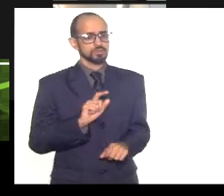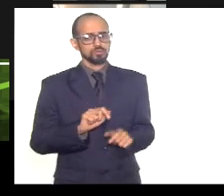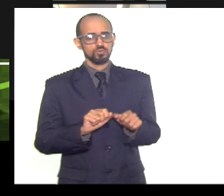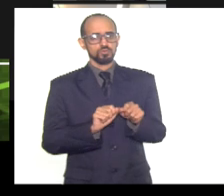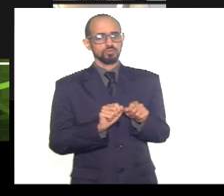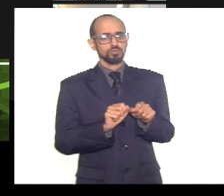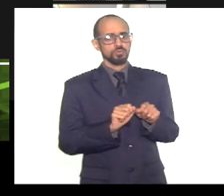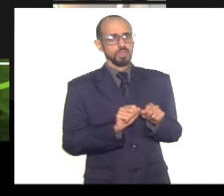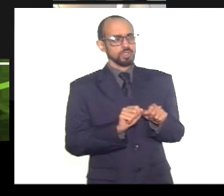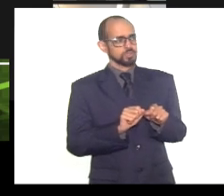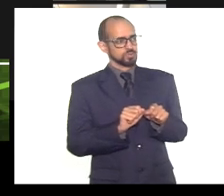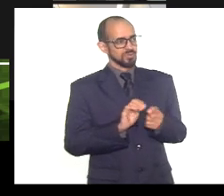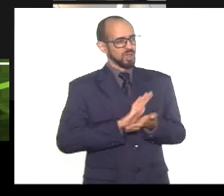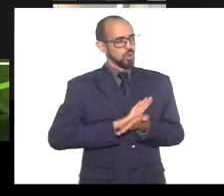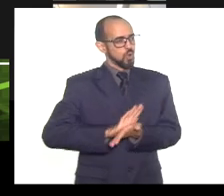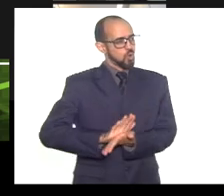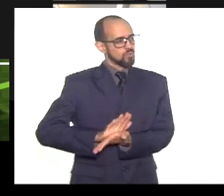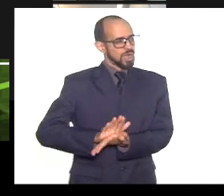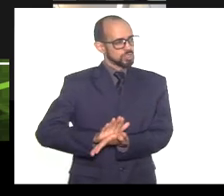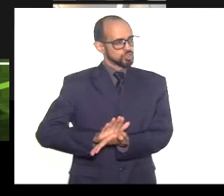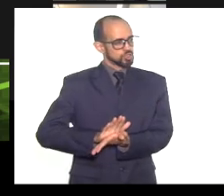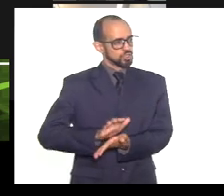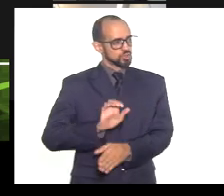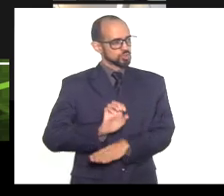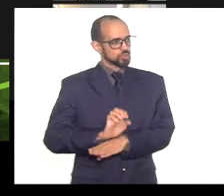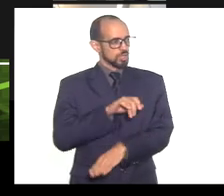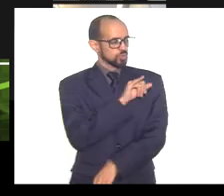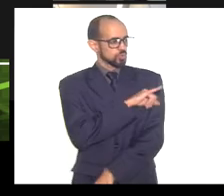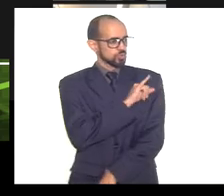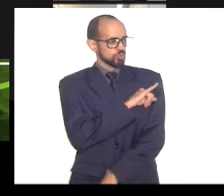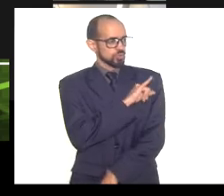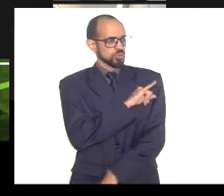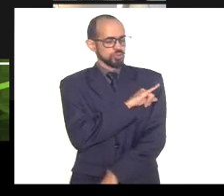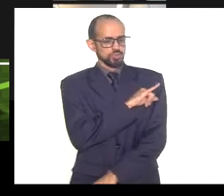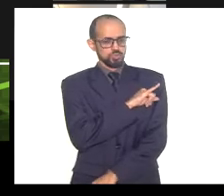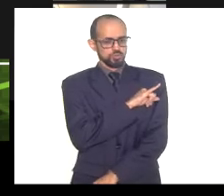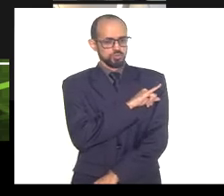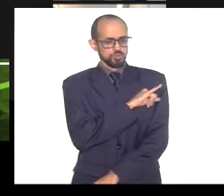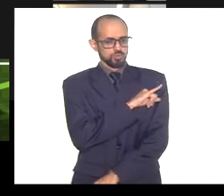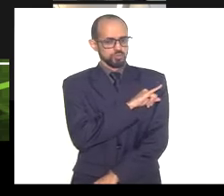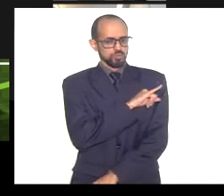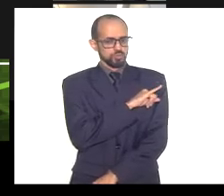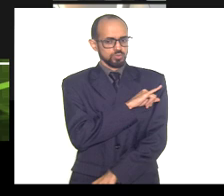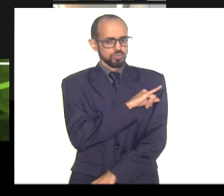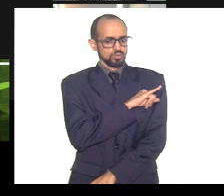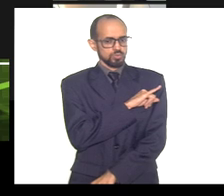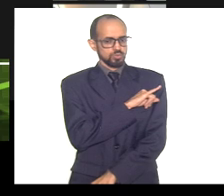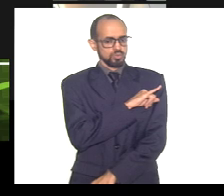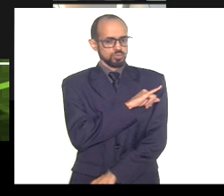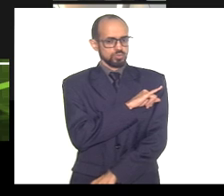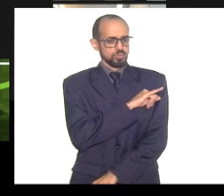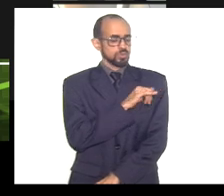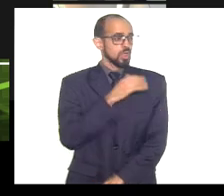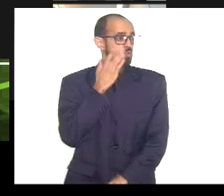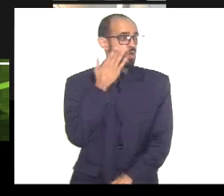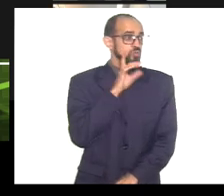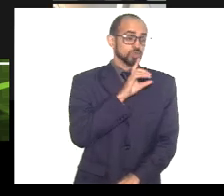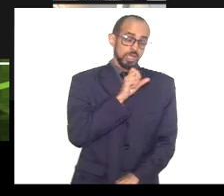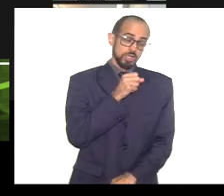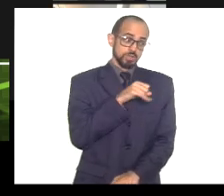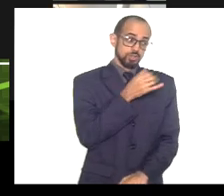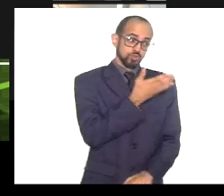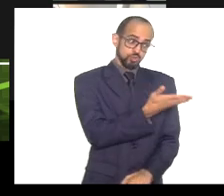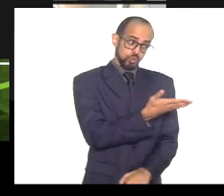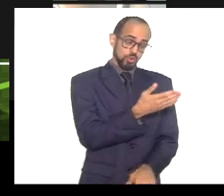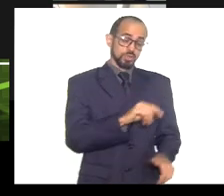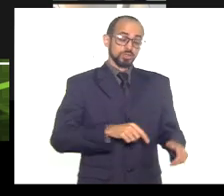uma covardia contra o estado do Rio de Janeiro. Não sei se associado ou não aos senhores no